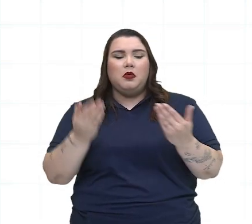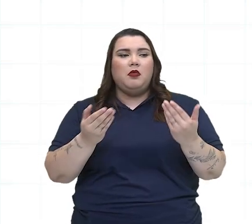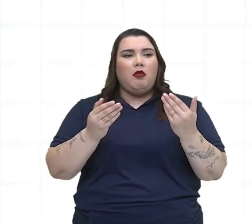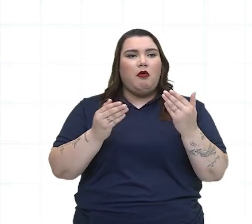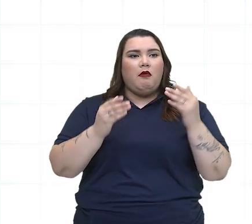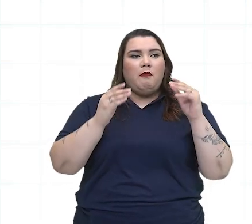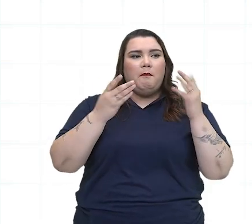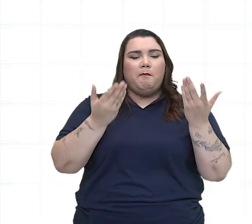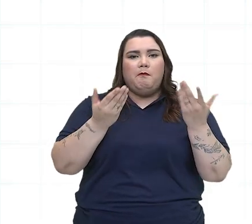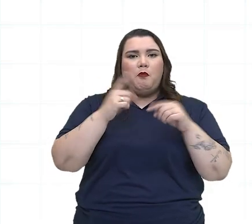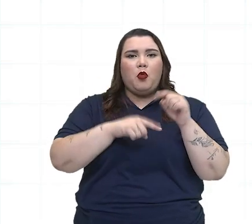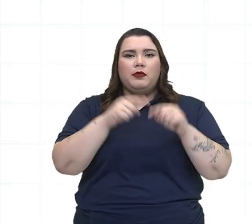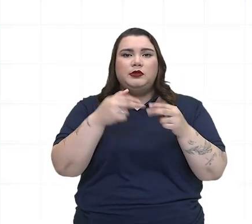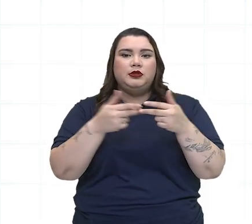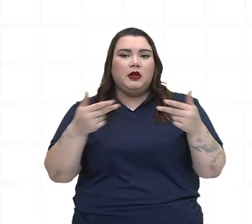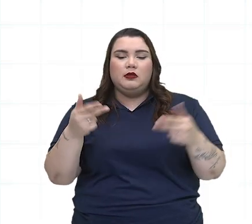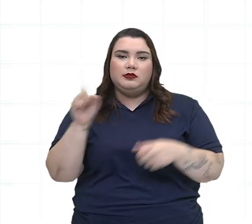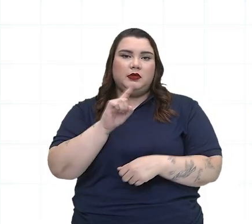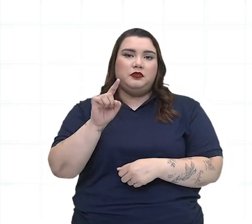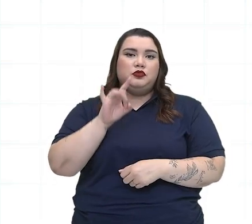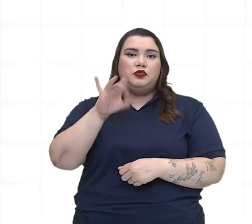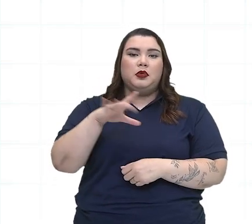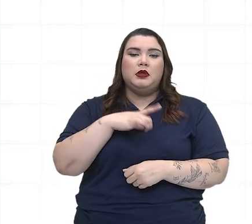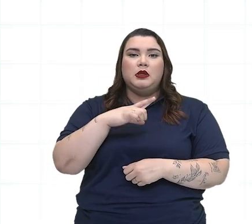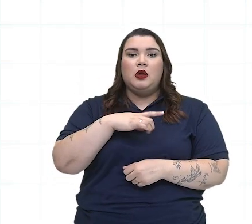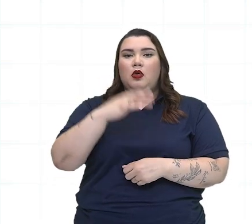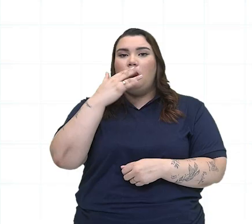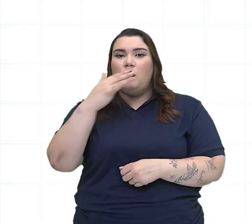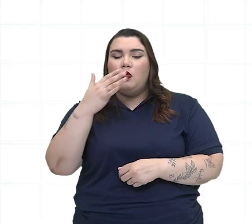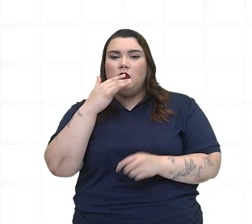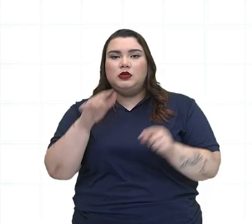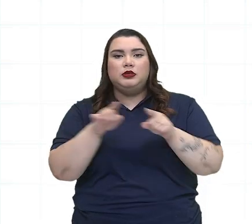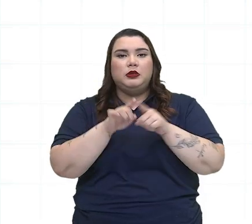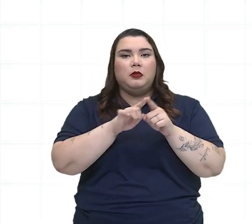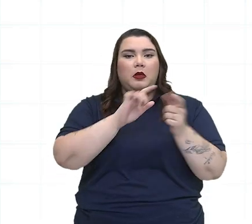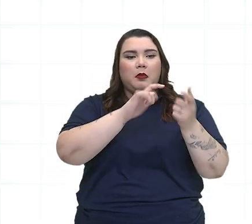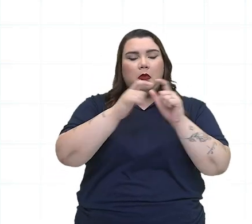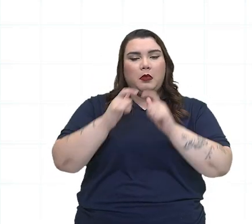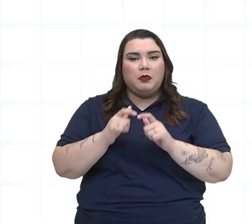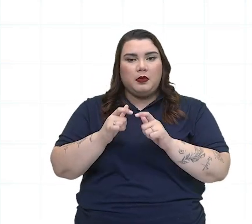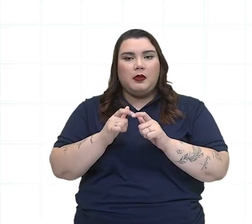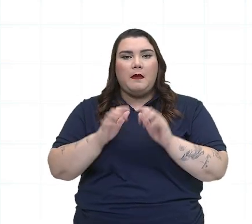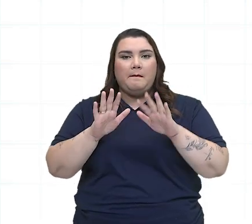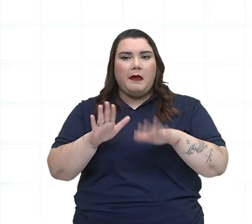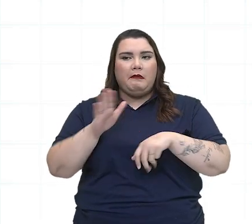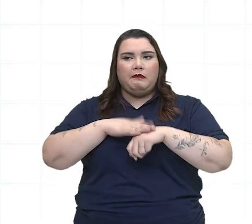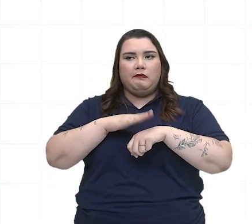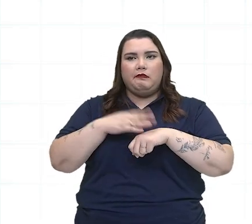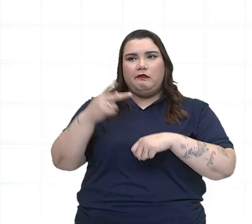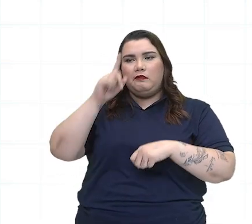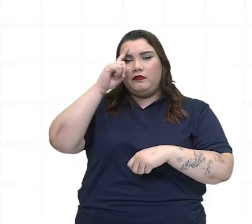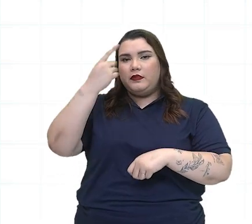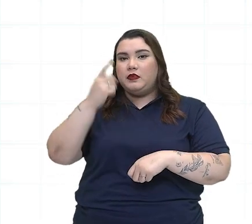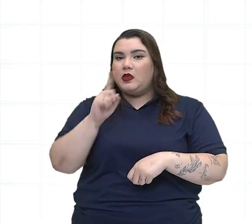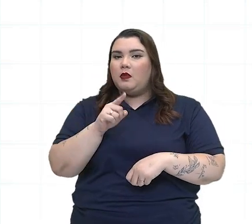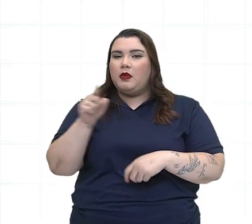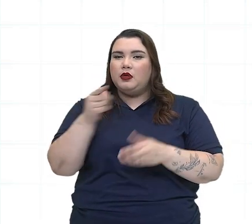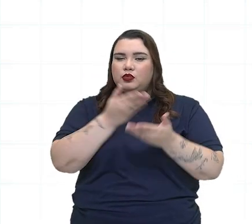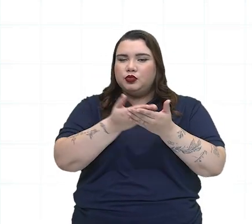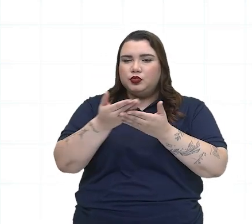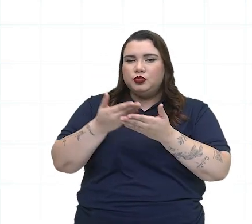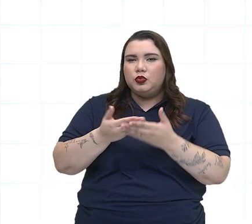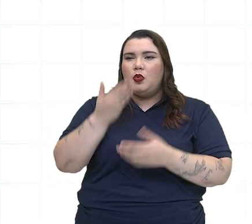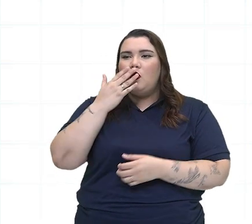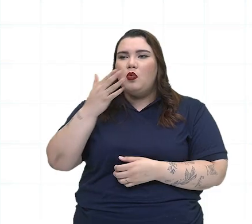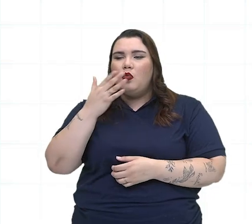são formas e cores. Mas isso o artista ele não faz aleatoriamente. Ele tem um estudo ali